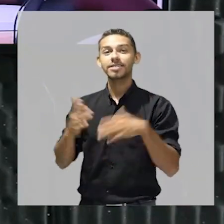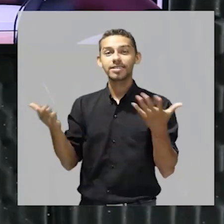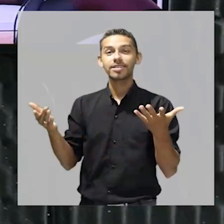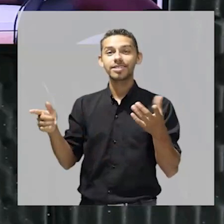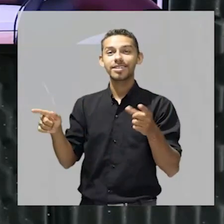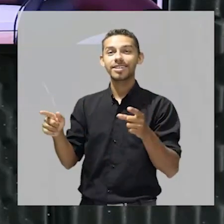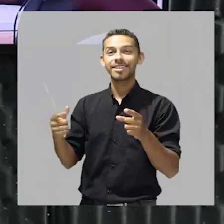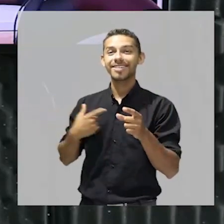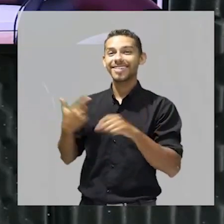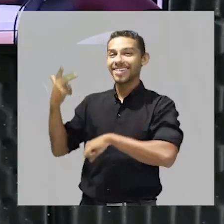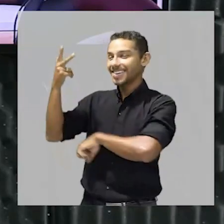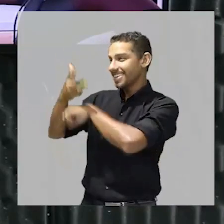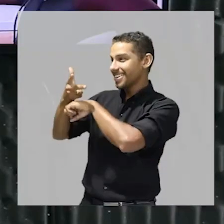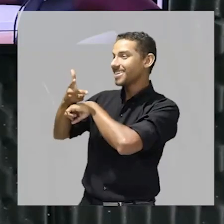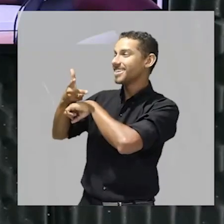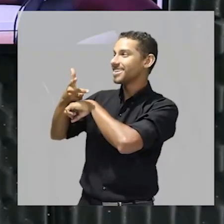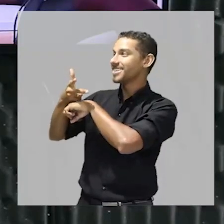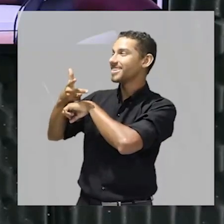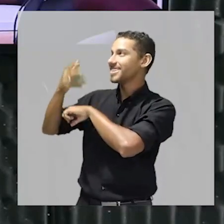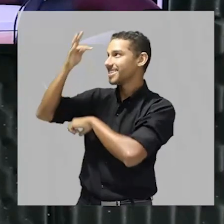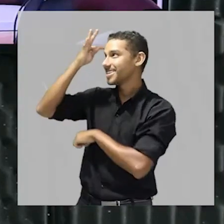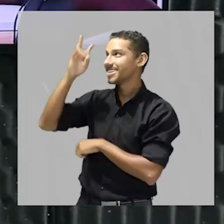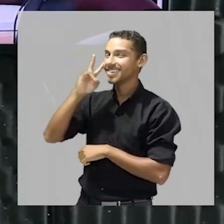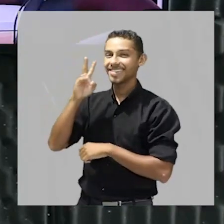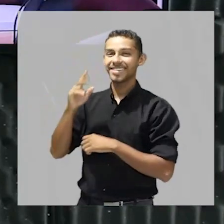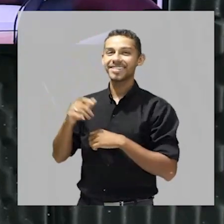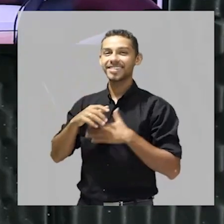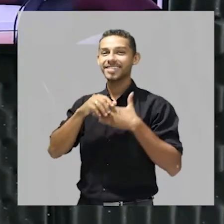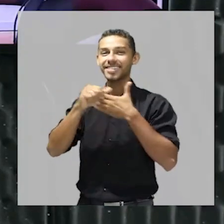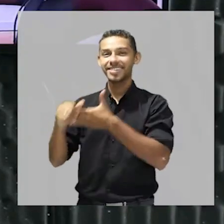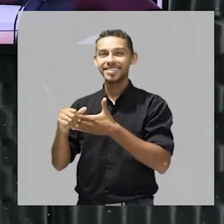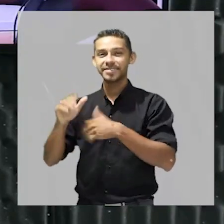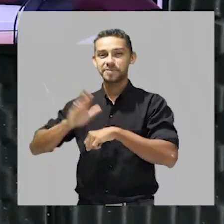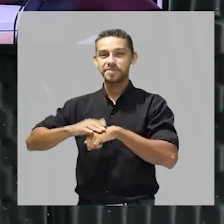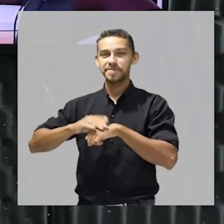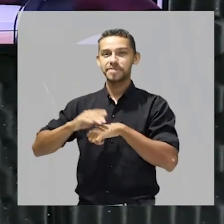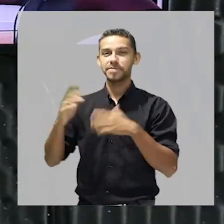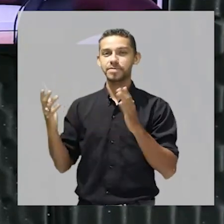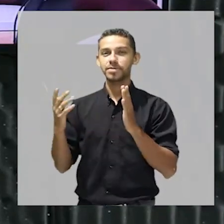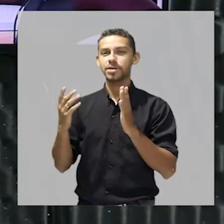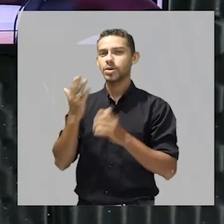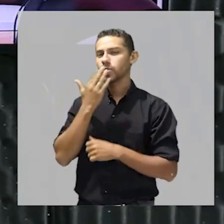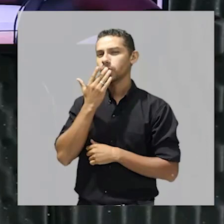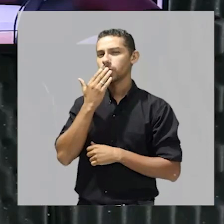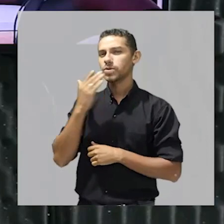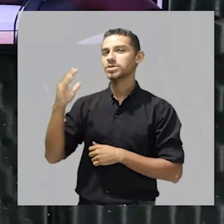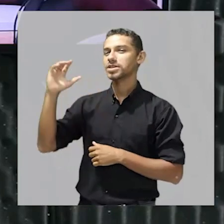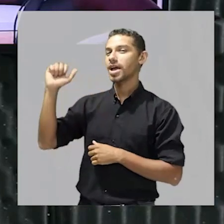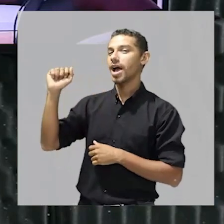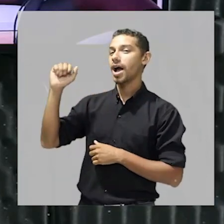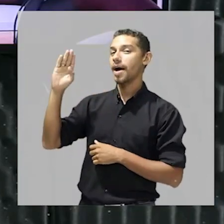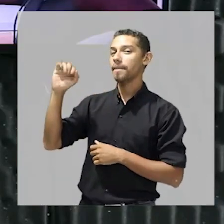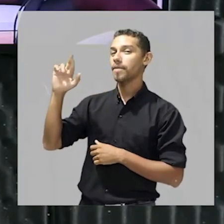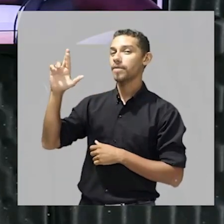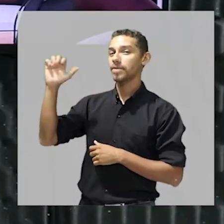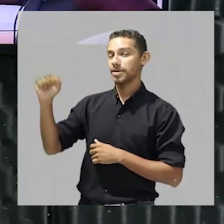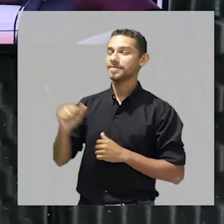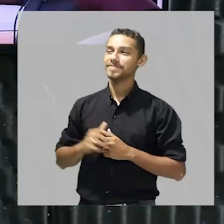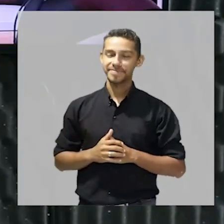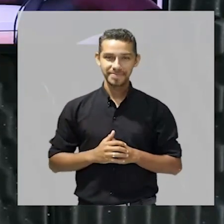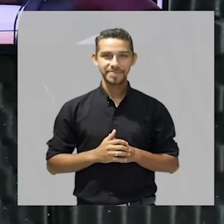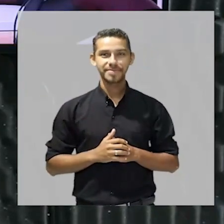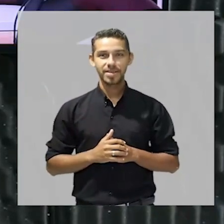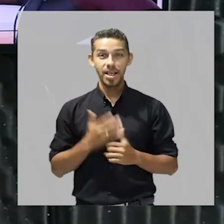gravando com o Carlos trazer o bonequinho deve estar lá por casa eu acho que era cor de abóbora bom as